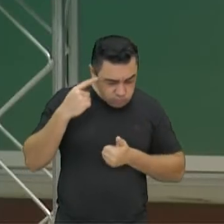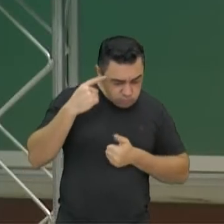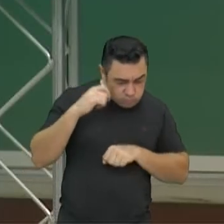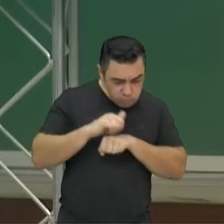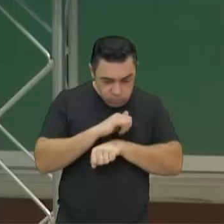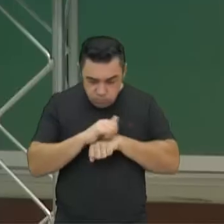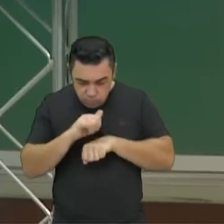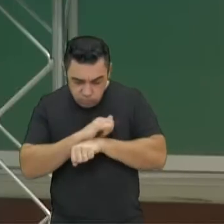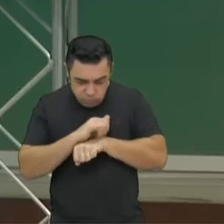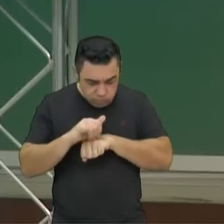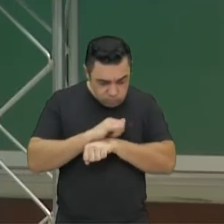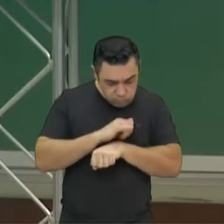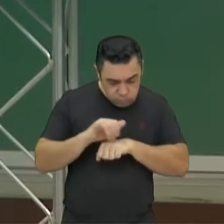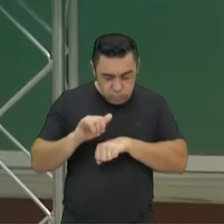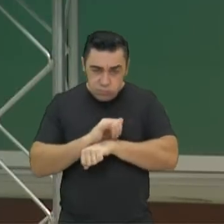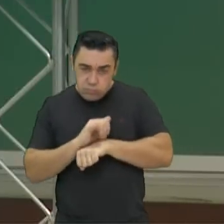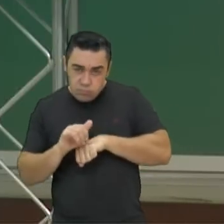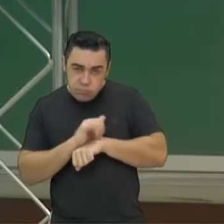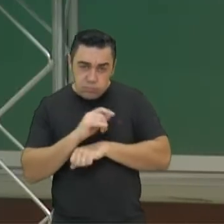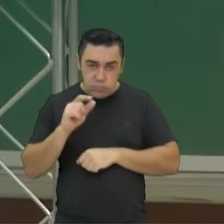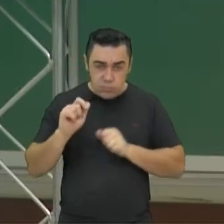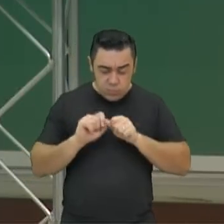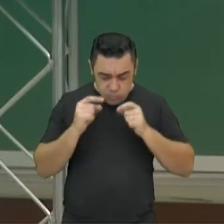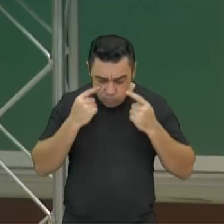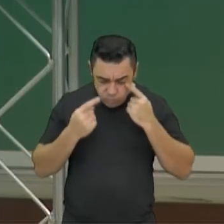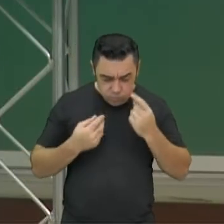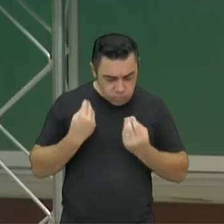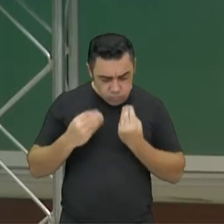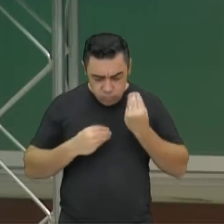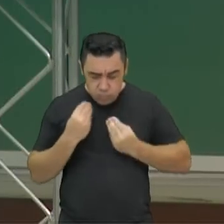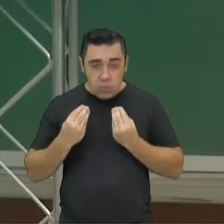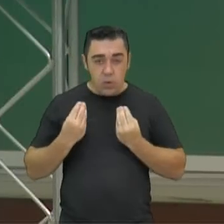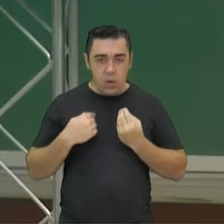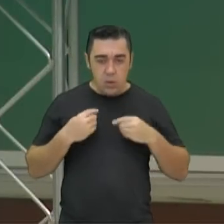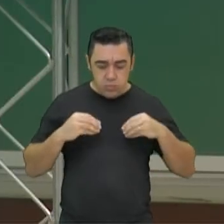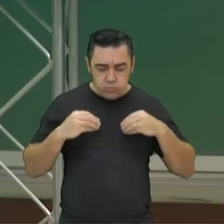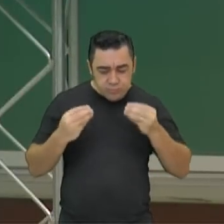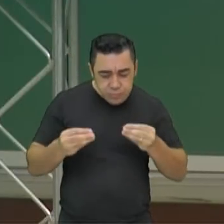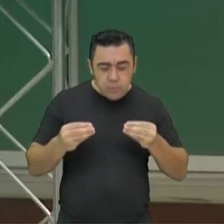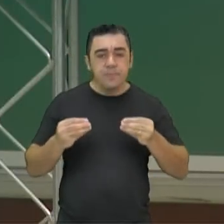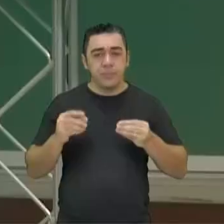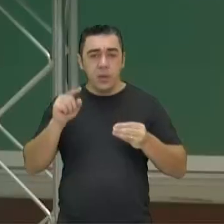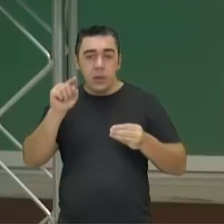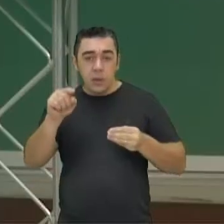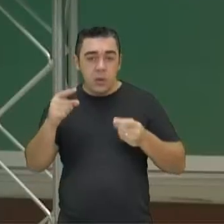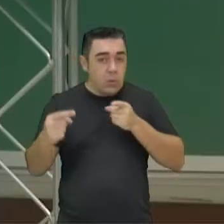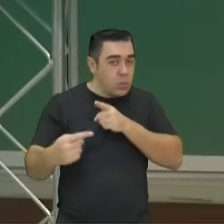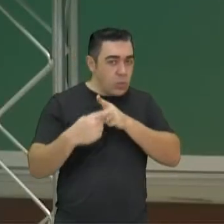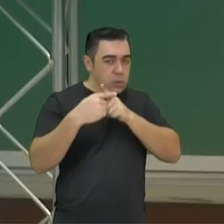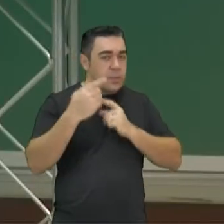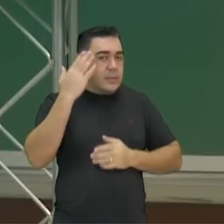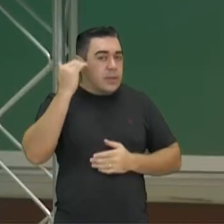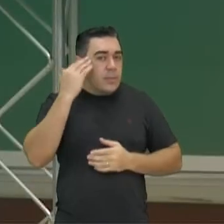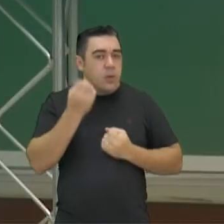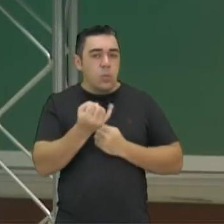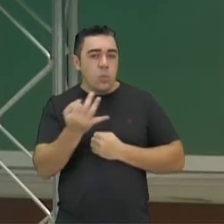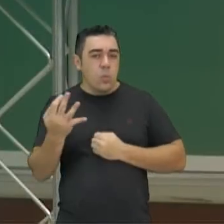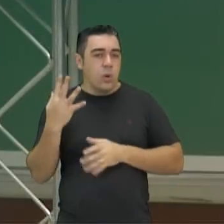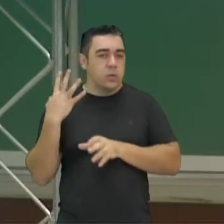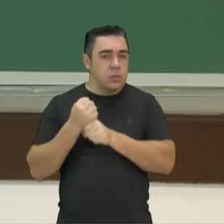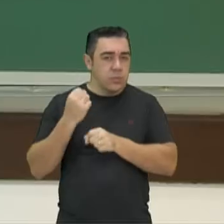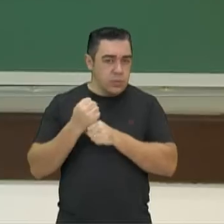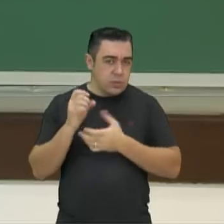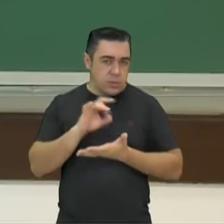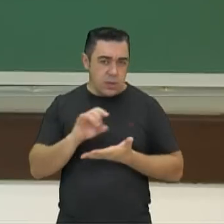o meu adversário está vendo, que vai ser a próxima jogada ainda. Então, a gente tem que saber os valores comparativos para não cair na